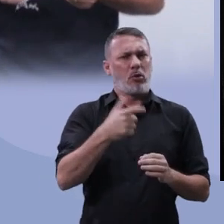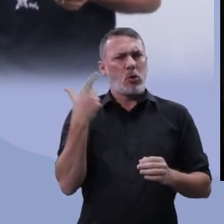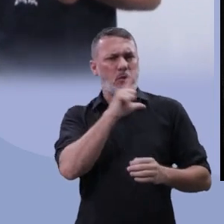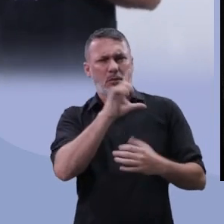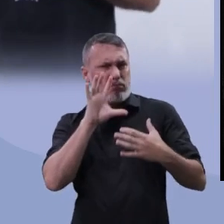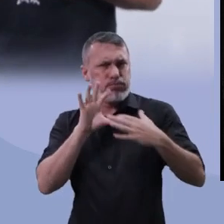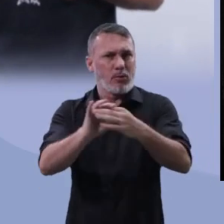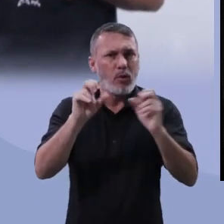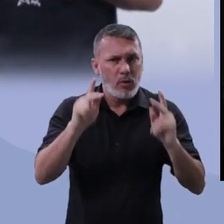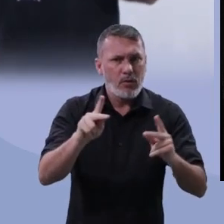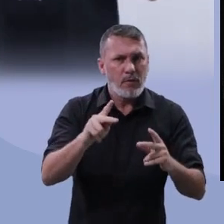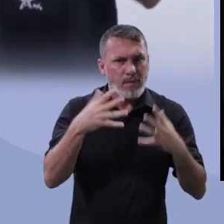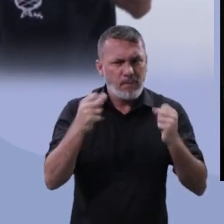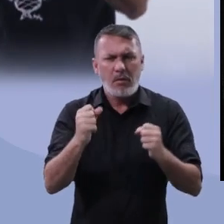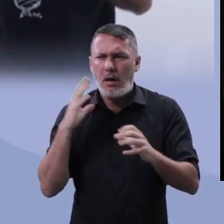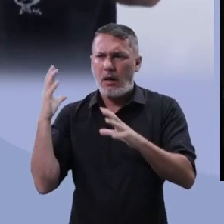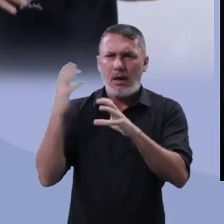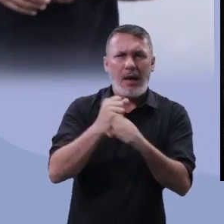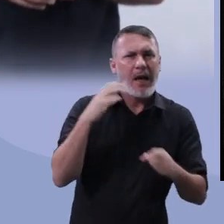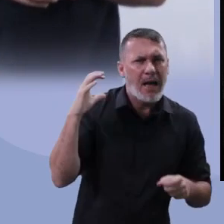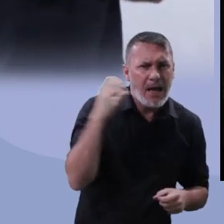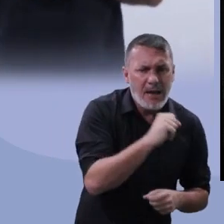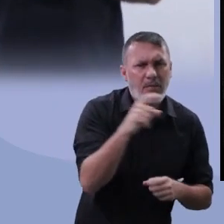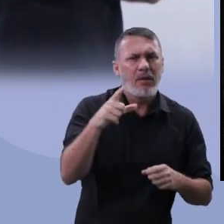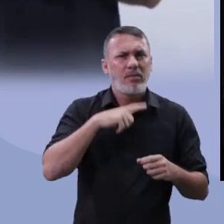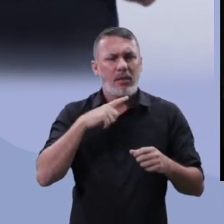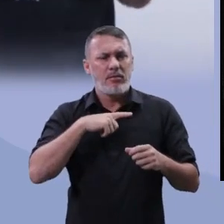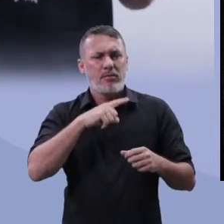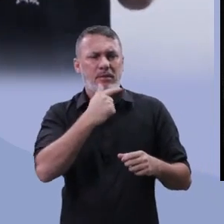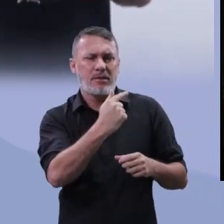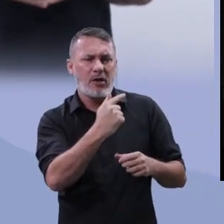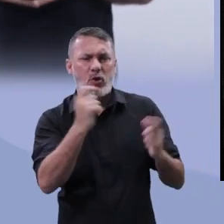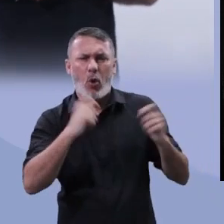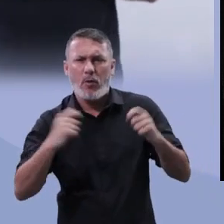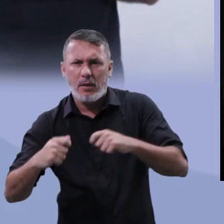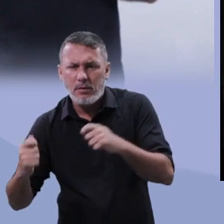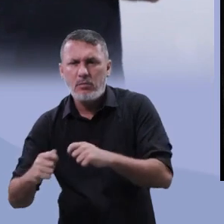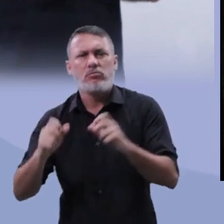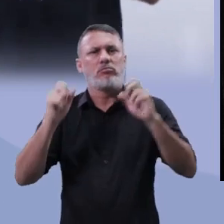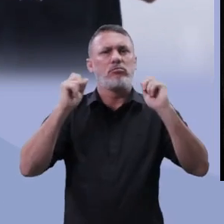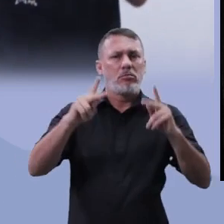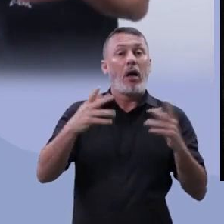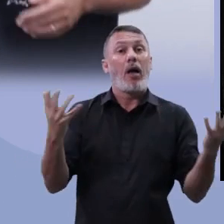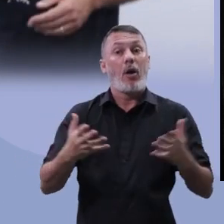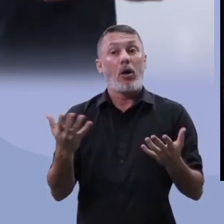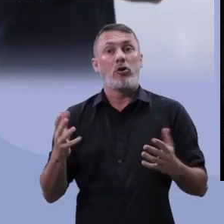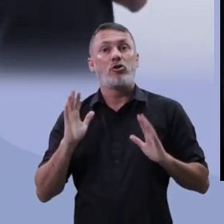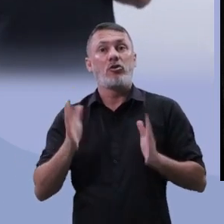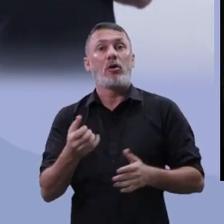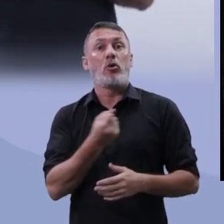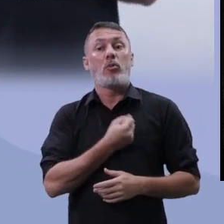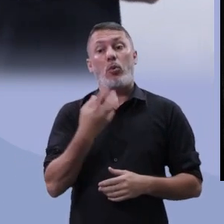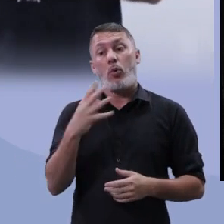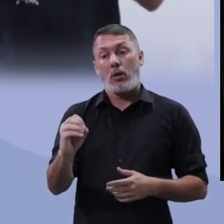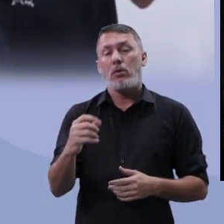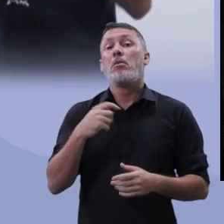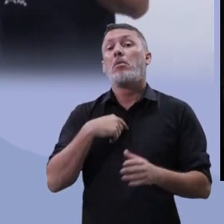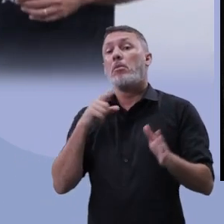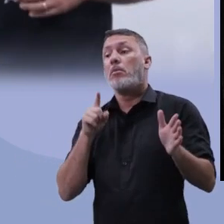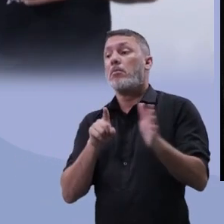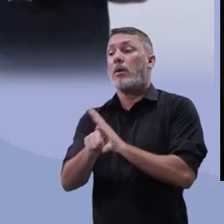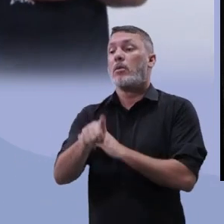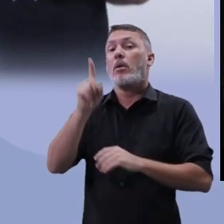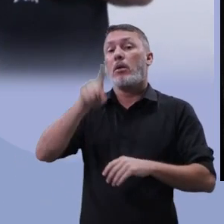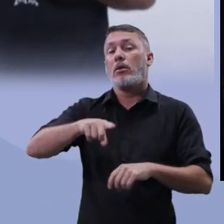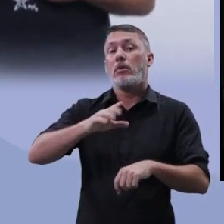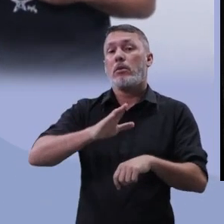é brabo. Beleza, meu hacker? Então, uma revisão rapidinha aí de todas as competências, 7 competências matemáticas do Enem. Vamos à nossa aula 40? Vou começar